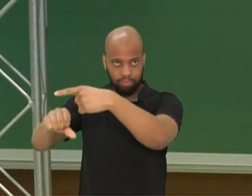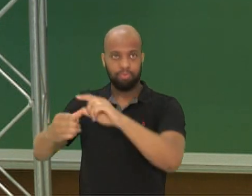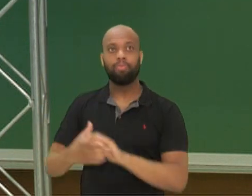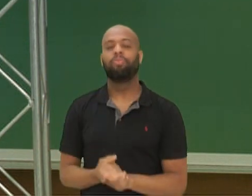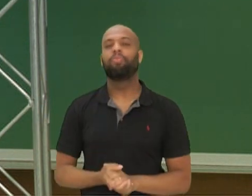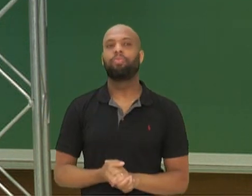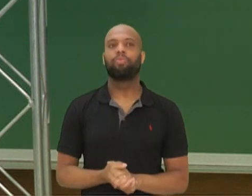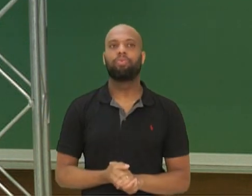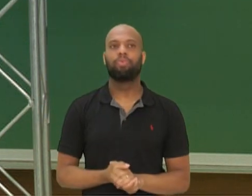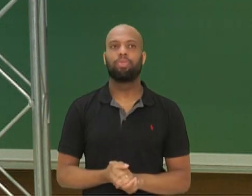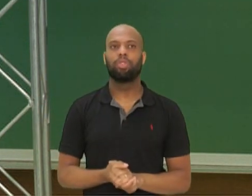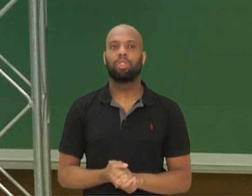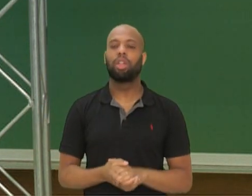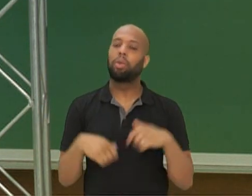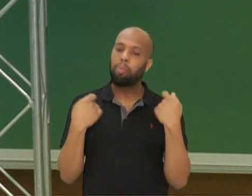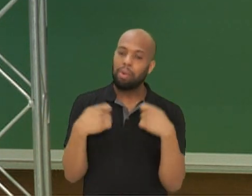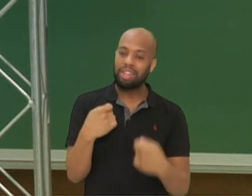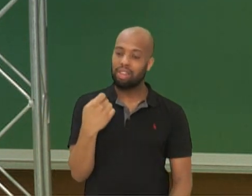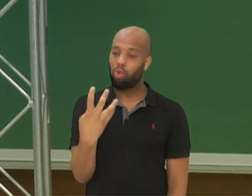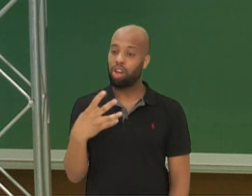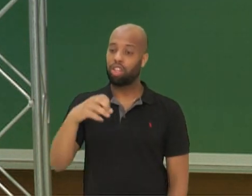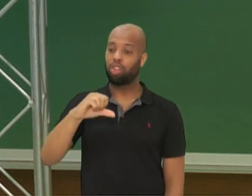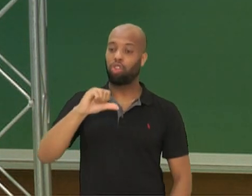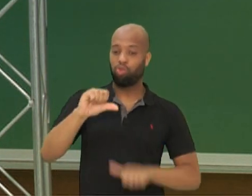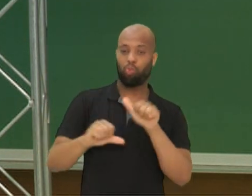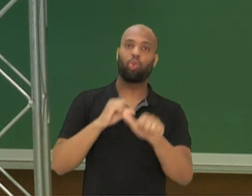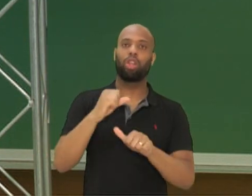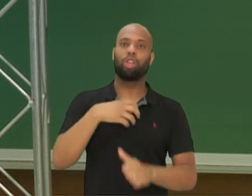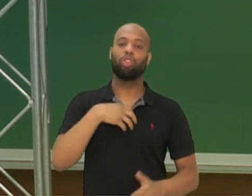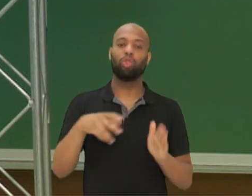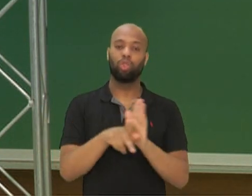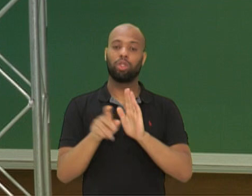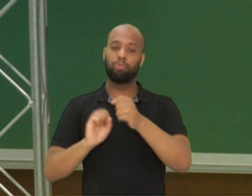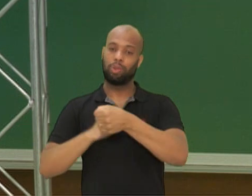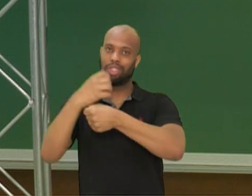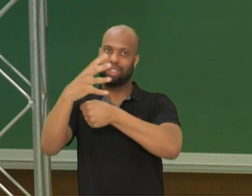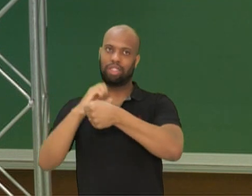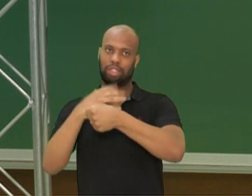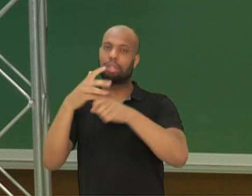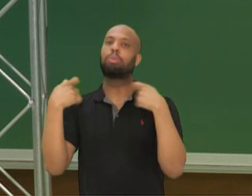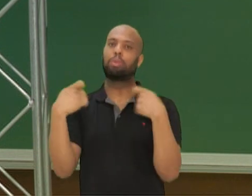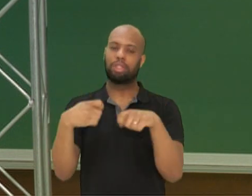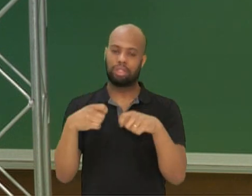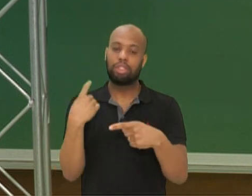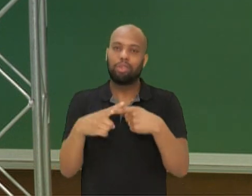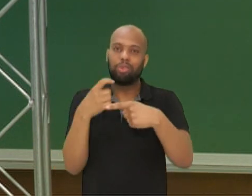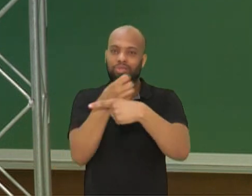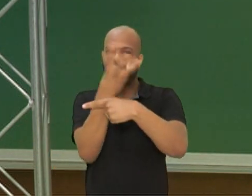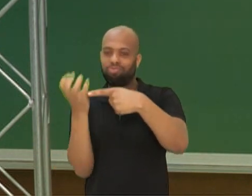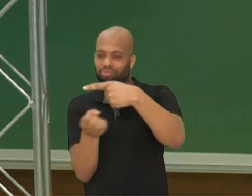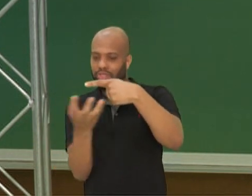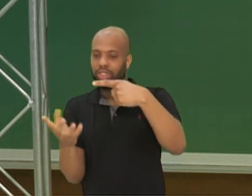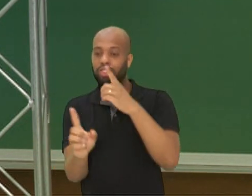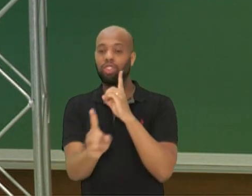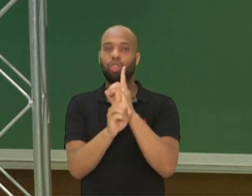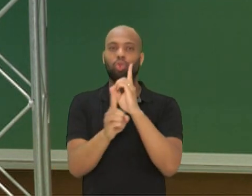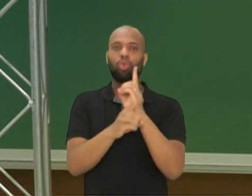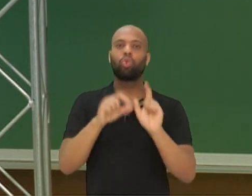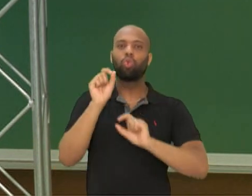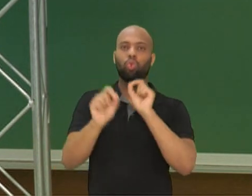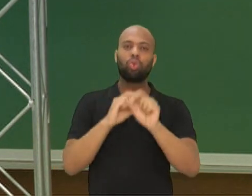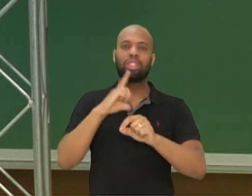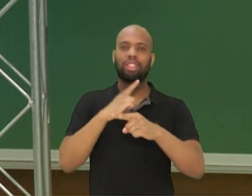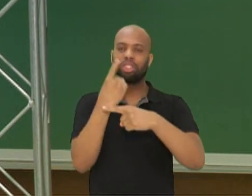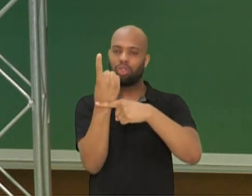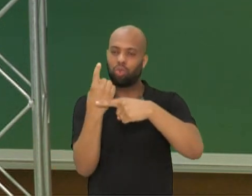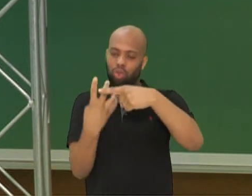1 sobre 49 é 1 sobre 7 elevado a 2. E aqui a gente aplica a propriedade. A dica que o professor falou antes